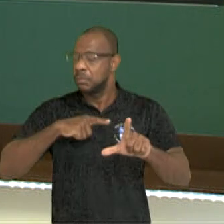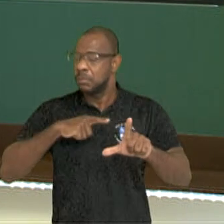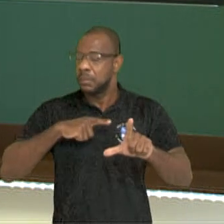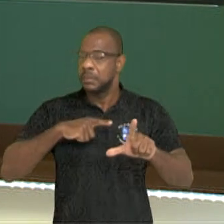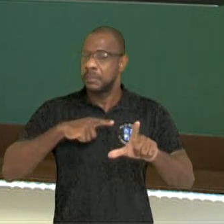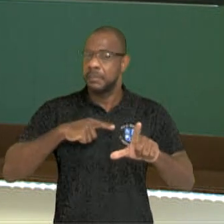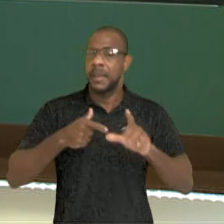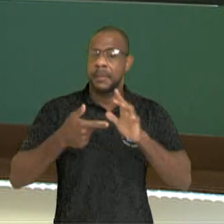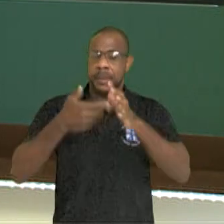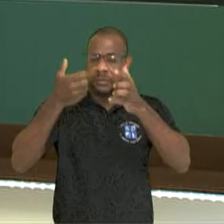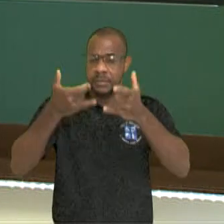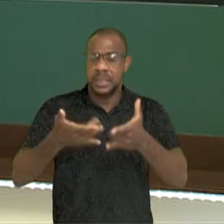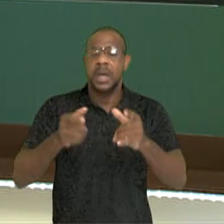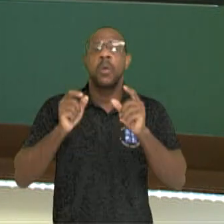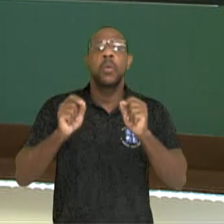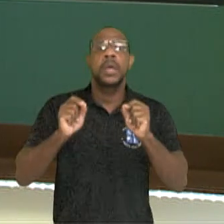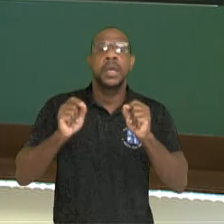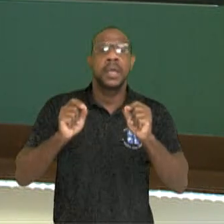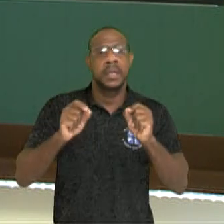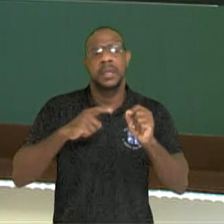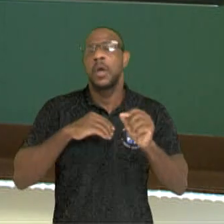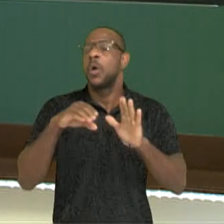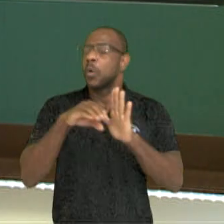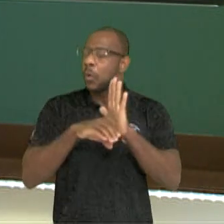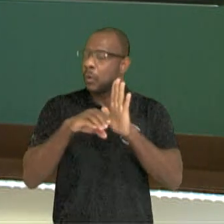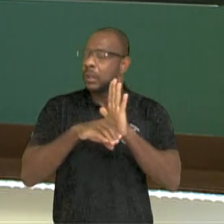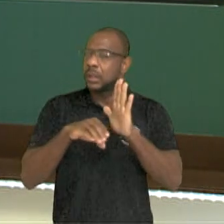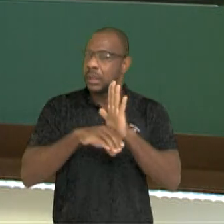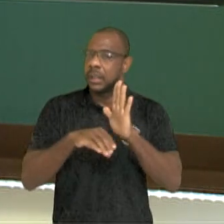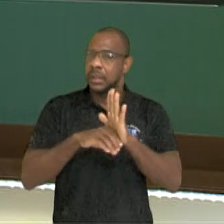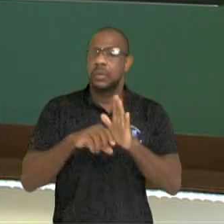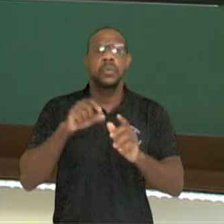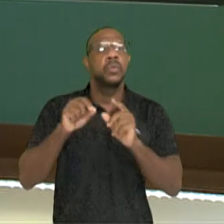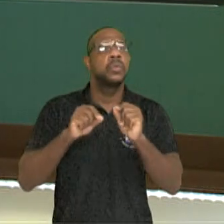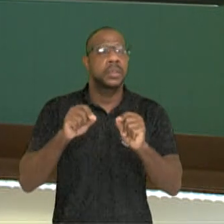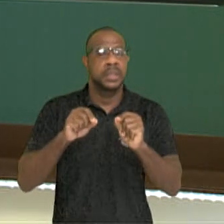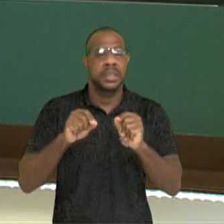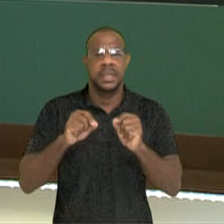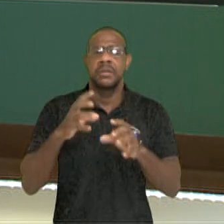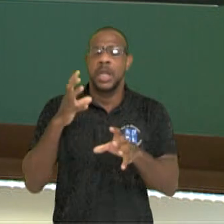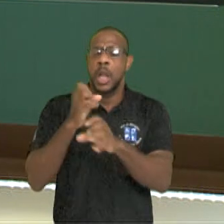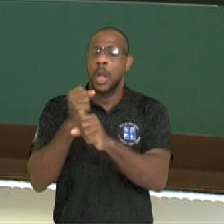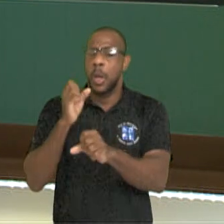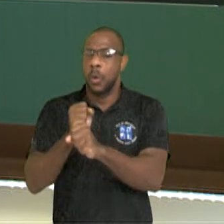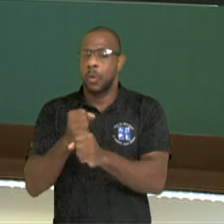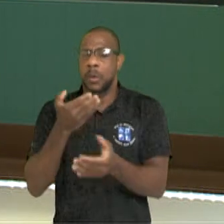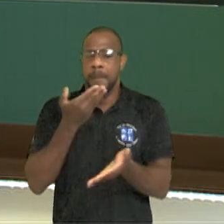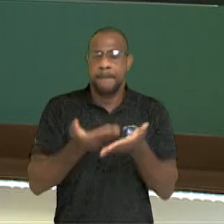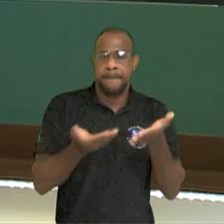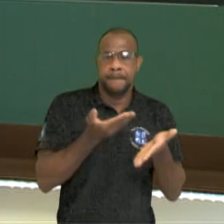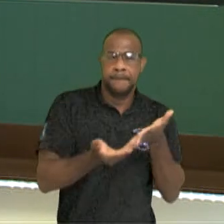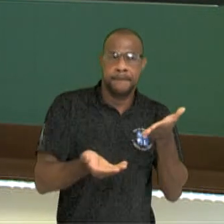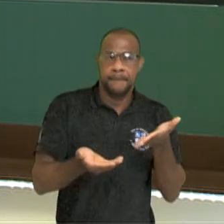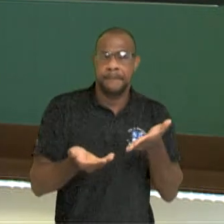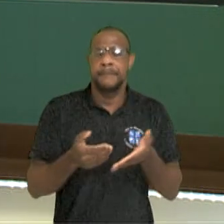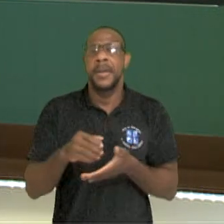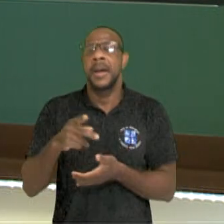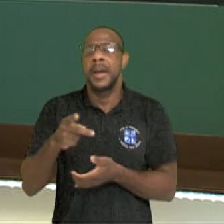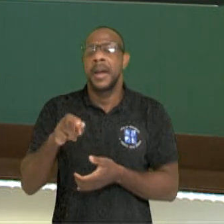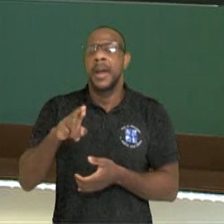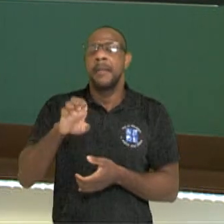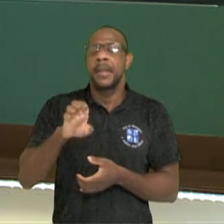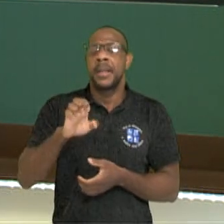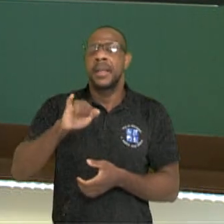para expressar conceitos de lucro e prejuízo, por exemplo. Mas